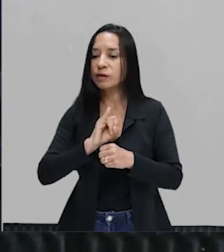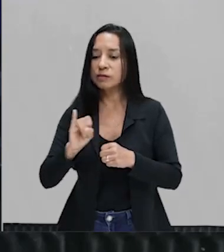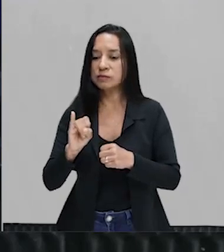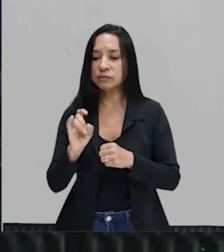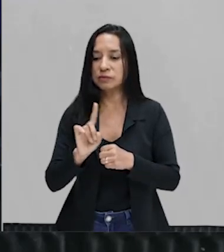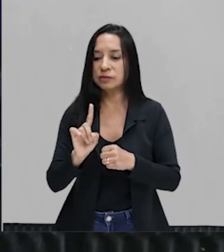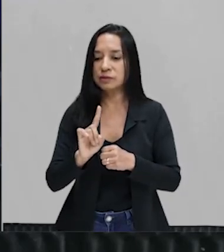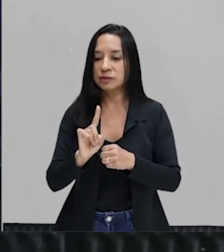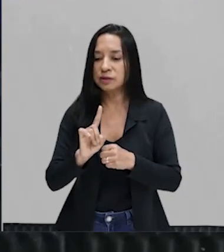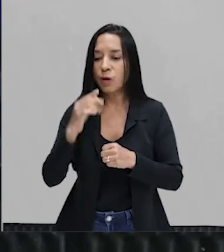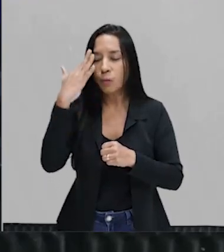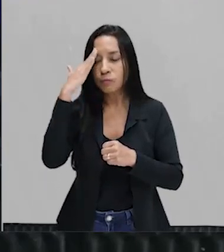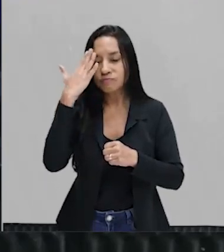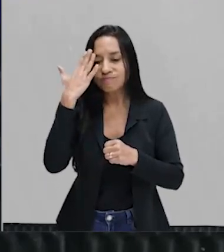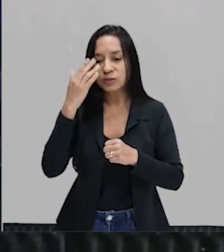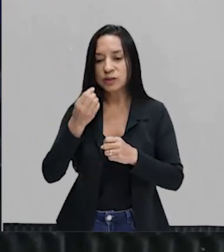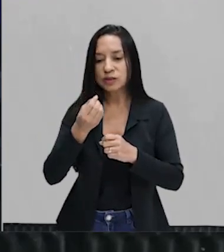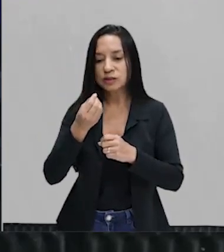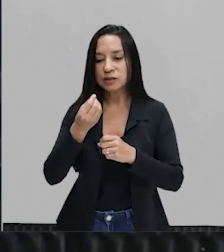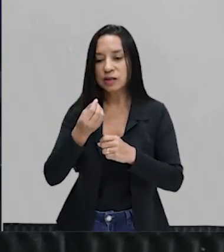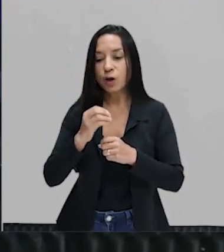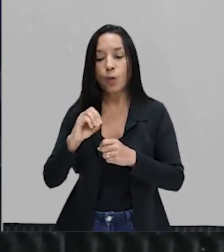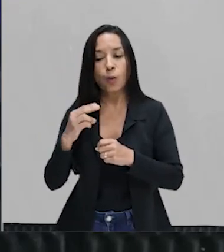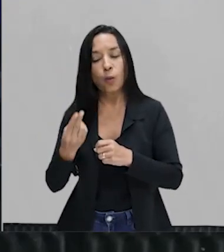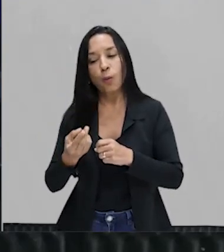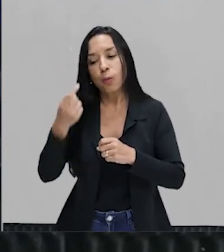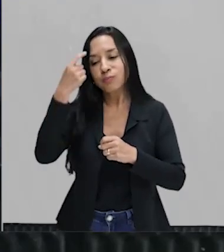não compreender, se eu não analisar